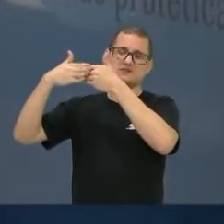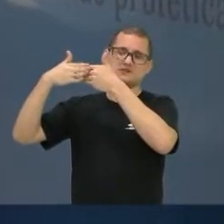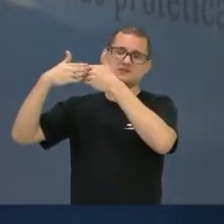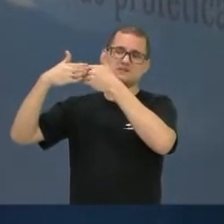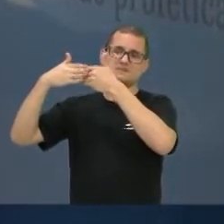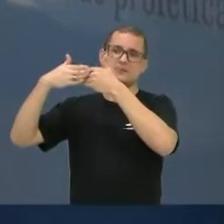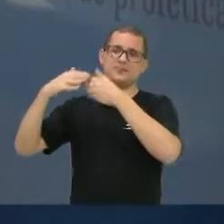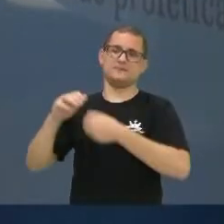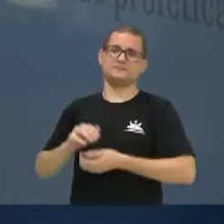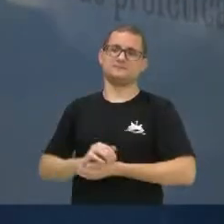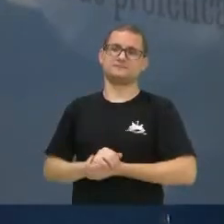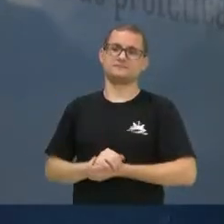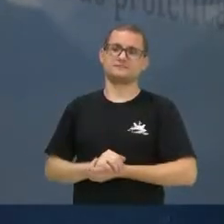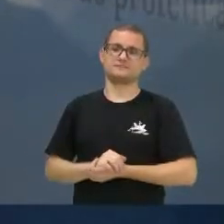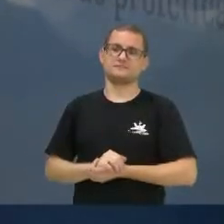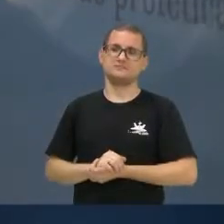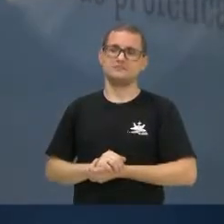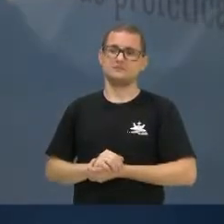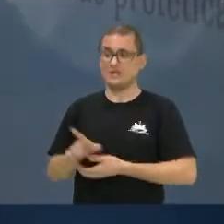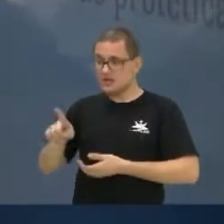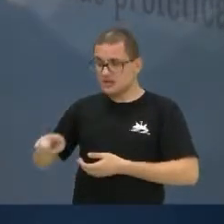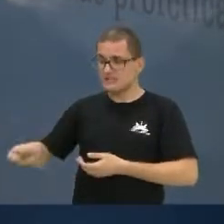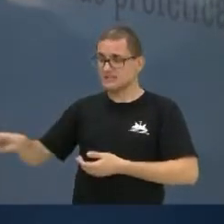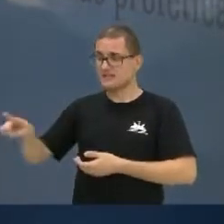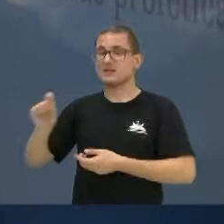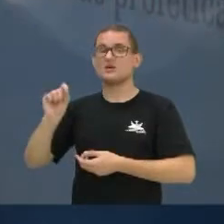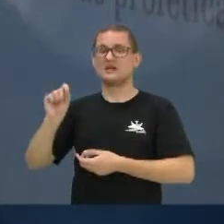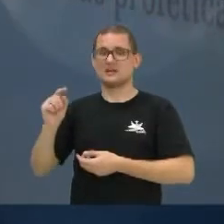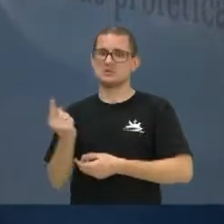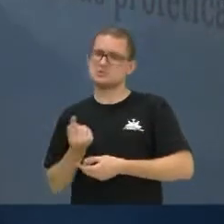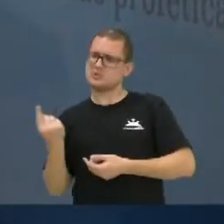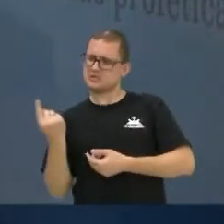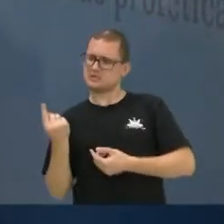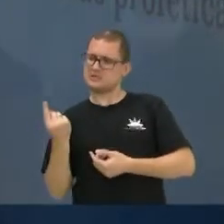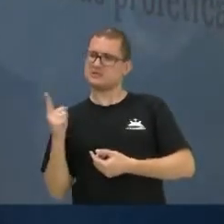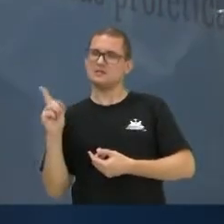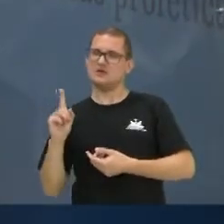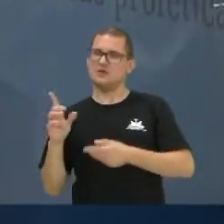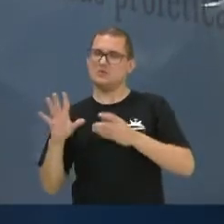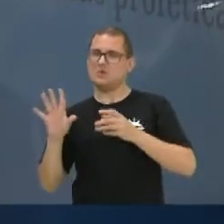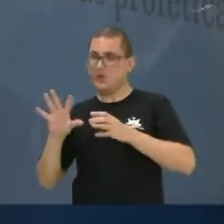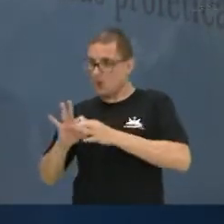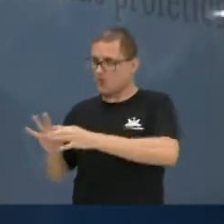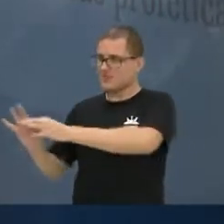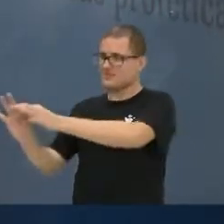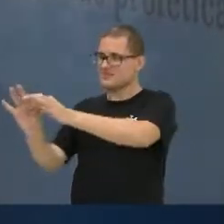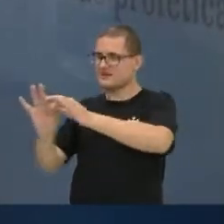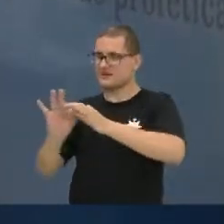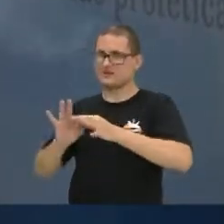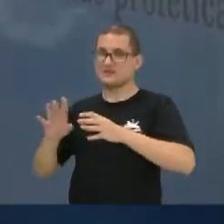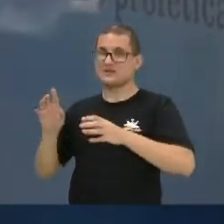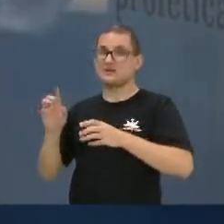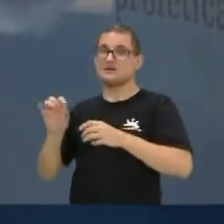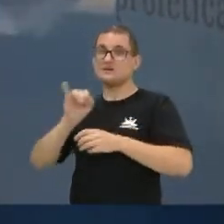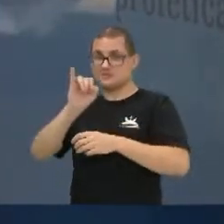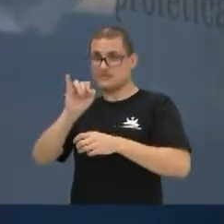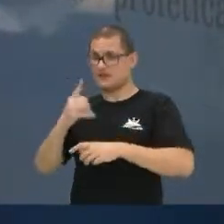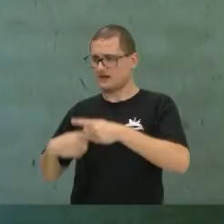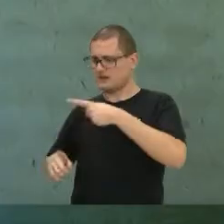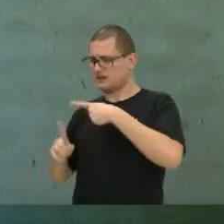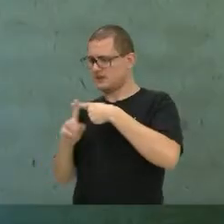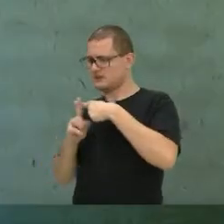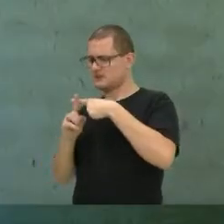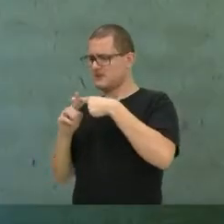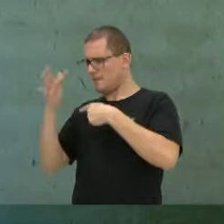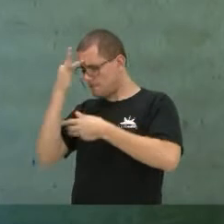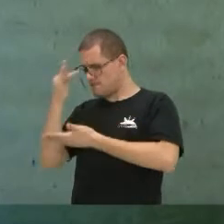dois candelabros forma imagem retrato coletivo dos cristãos os